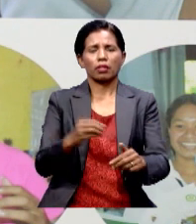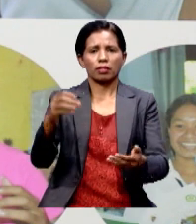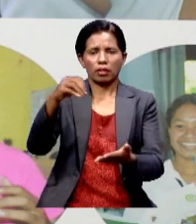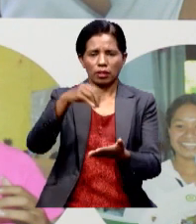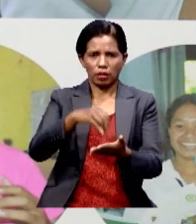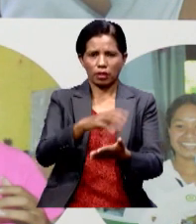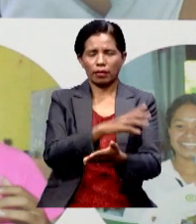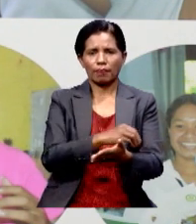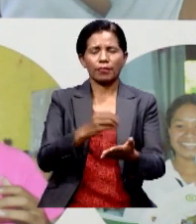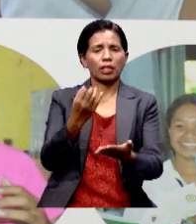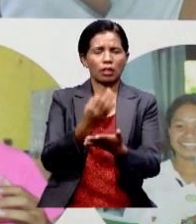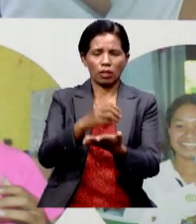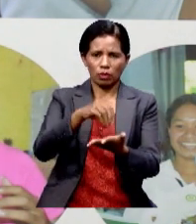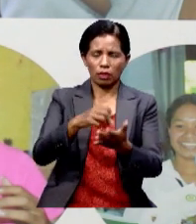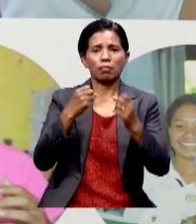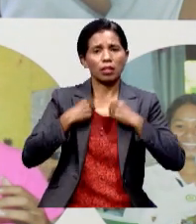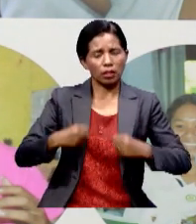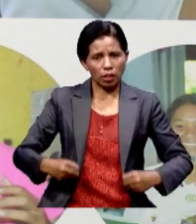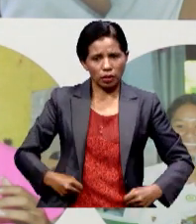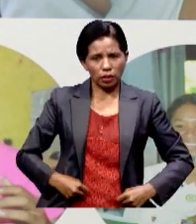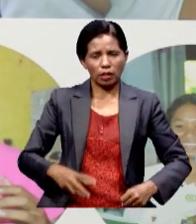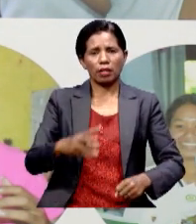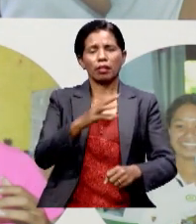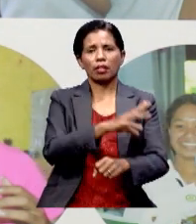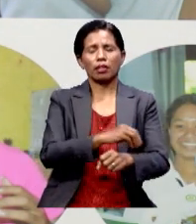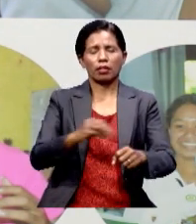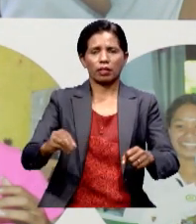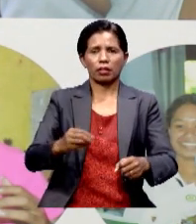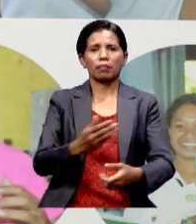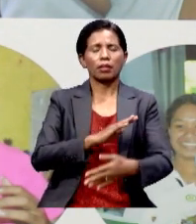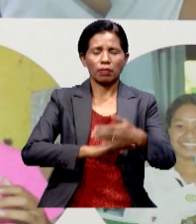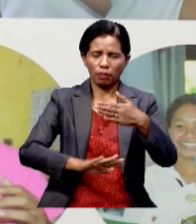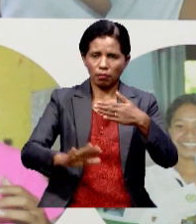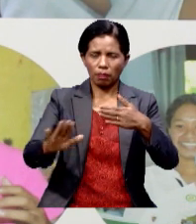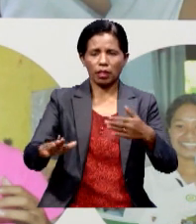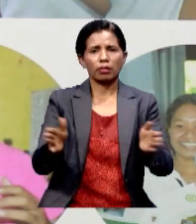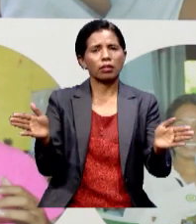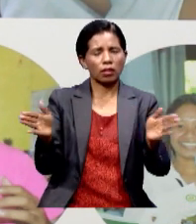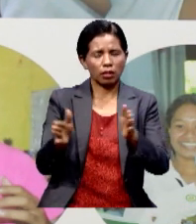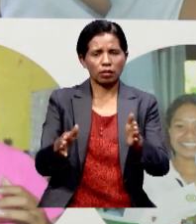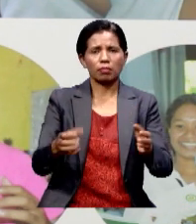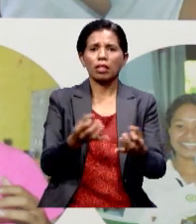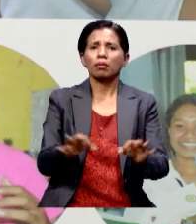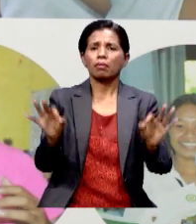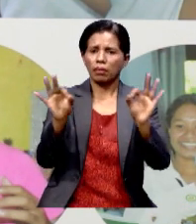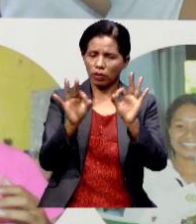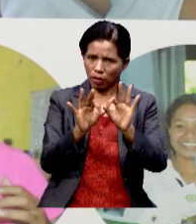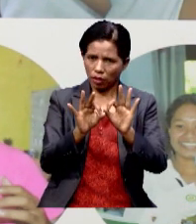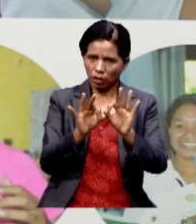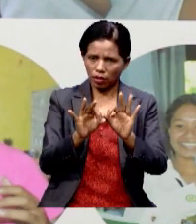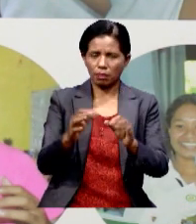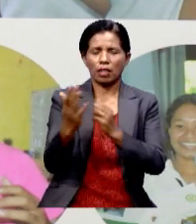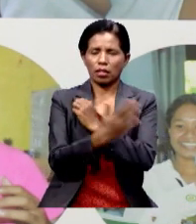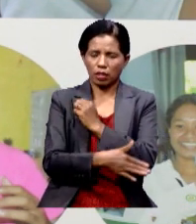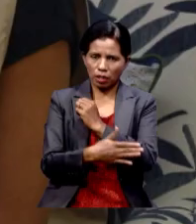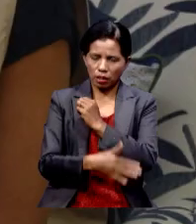mais budget para a saúde materna, que ainda é muito pequenino, para que ponha a saúde materna na prioridade deste país,